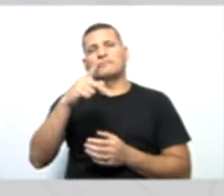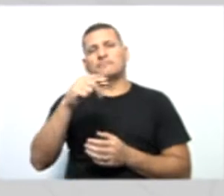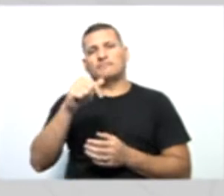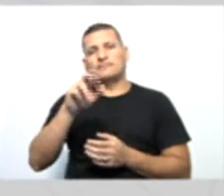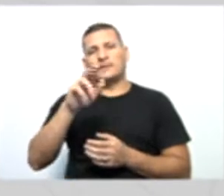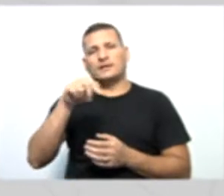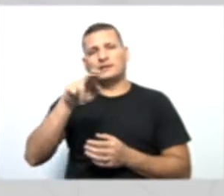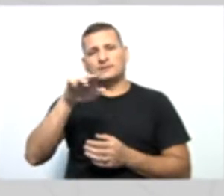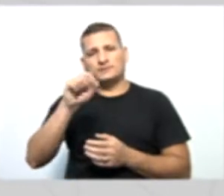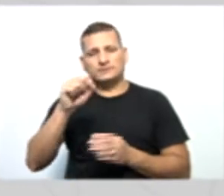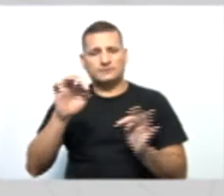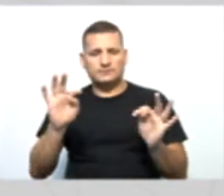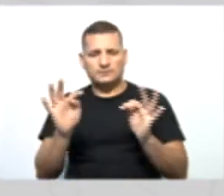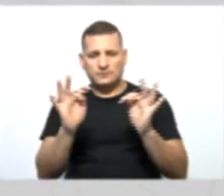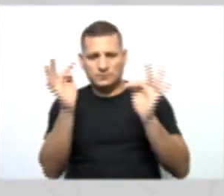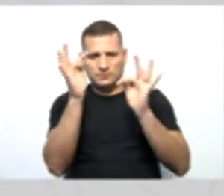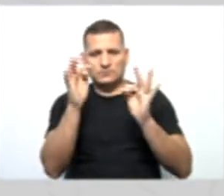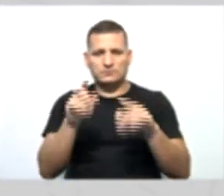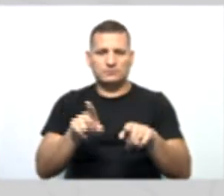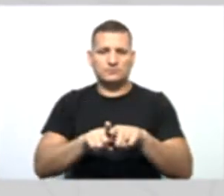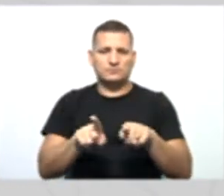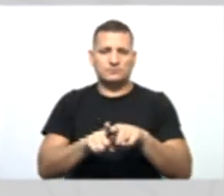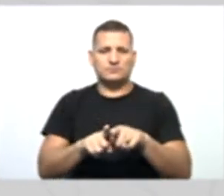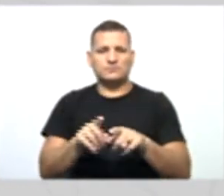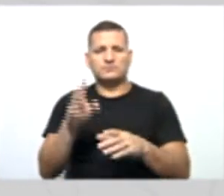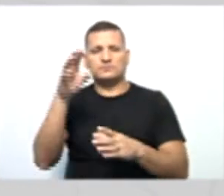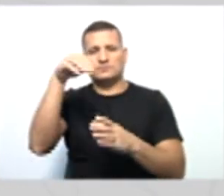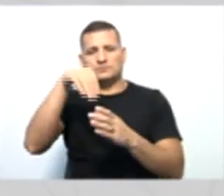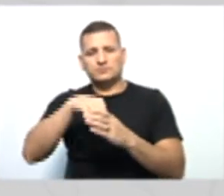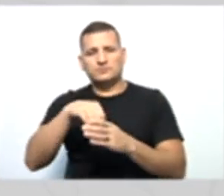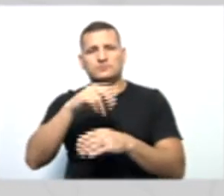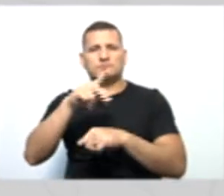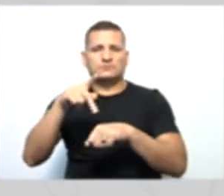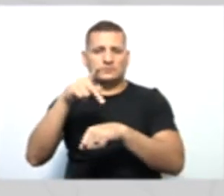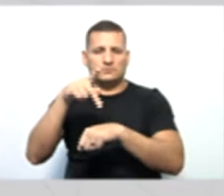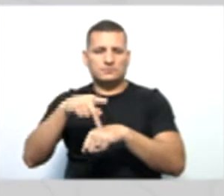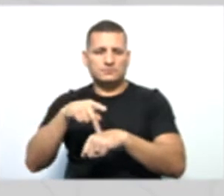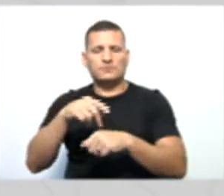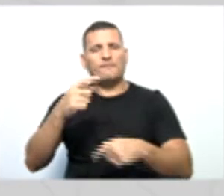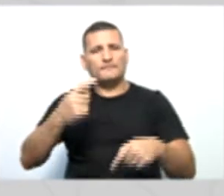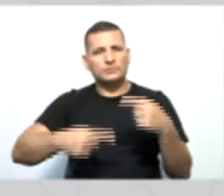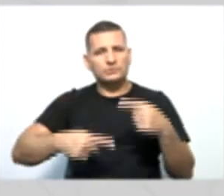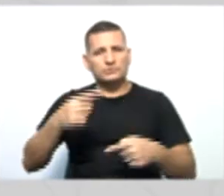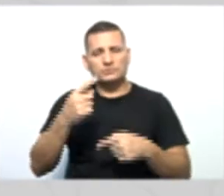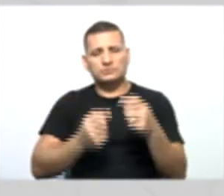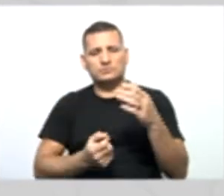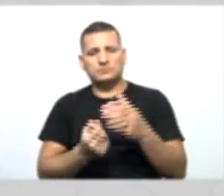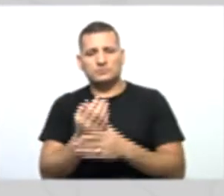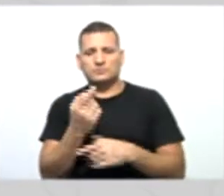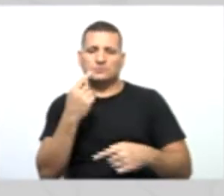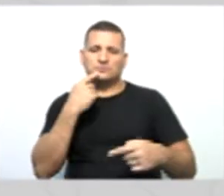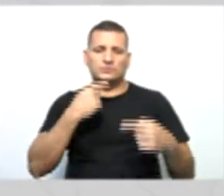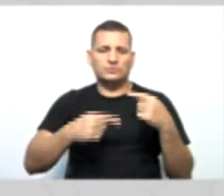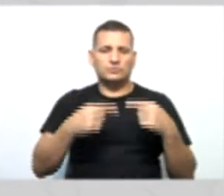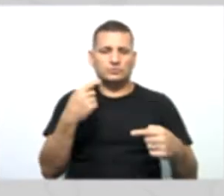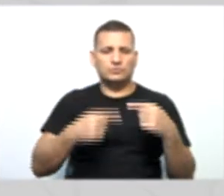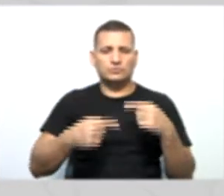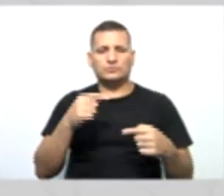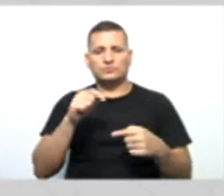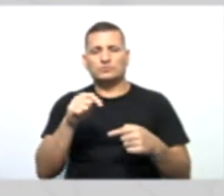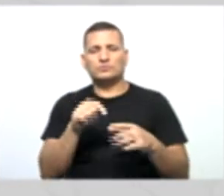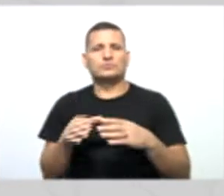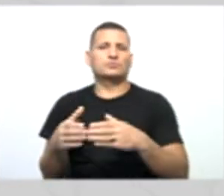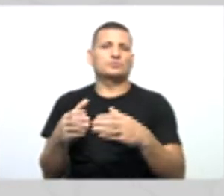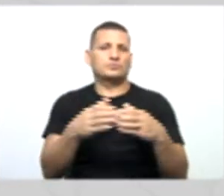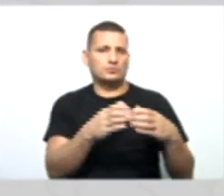o crescimento das empresas. Passa-se a discutir formas de políticas públicas para apoiar o desenvolvimento das